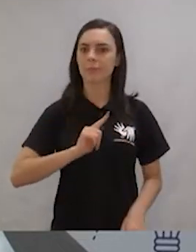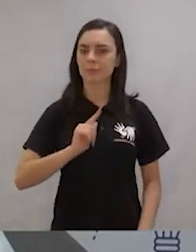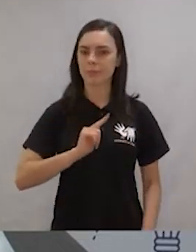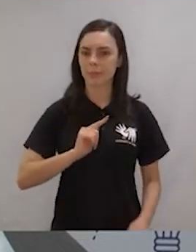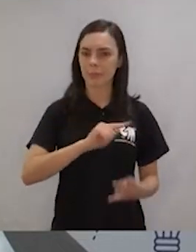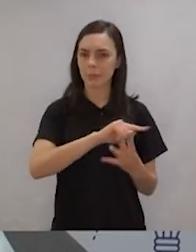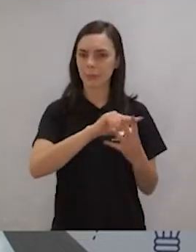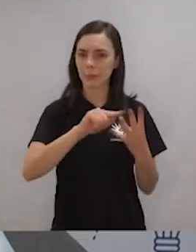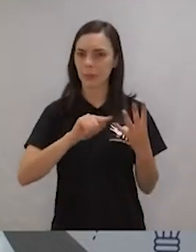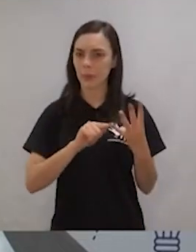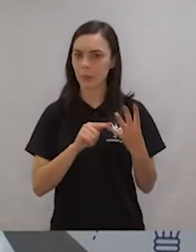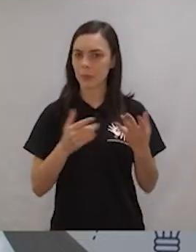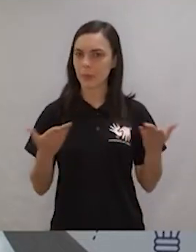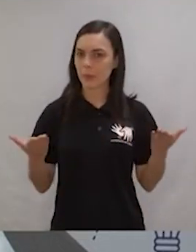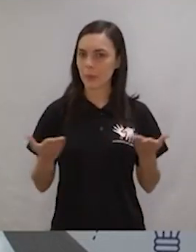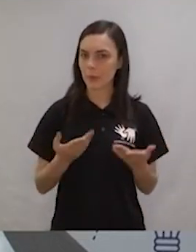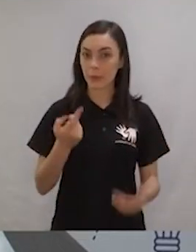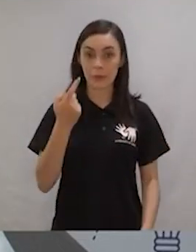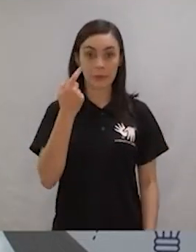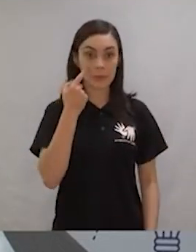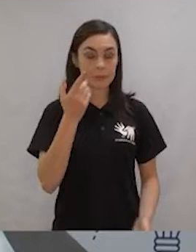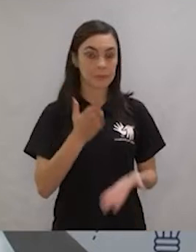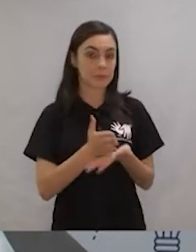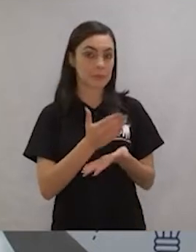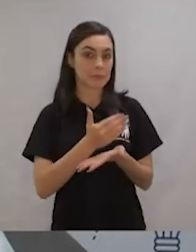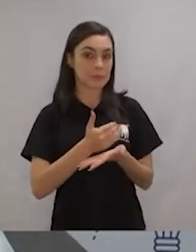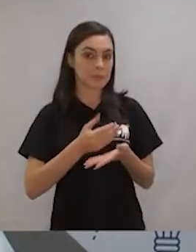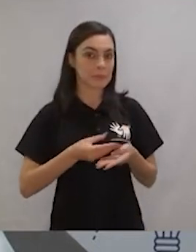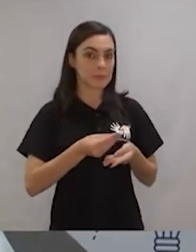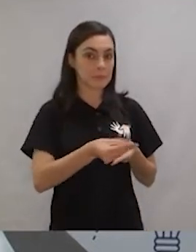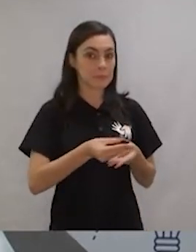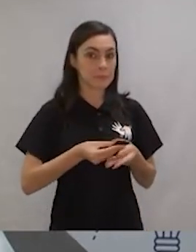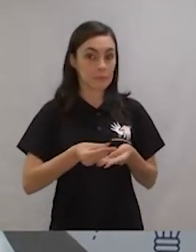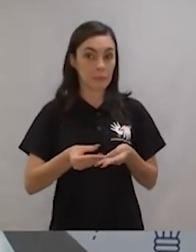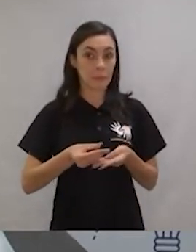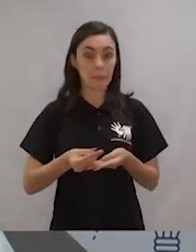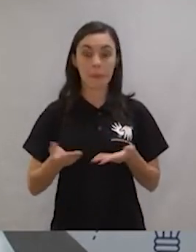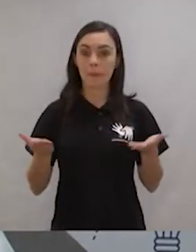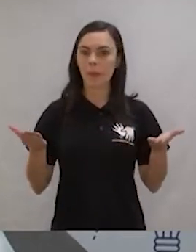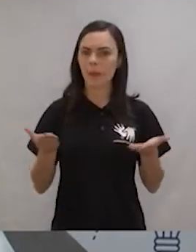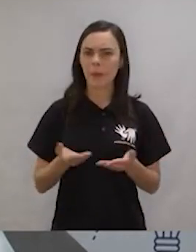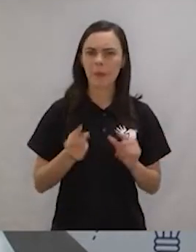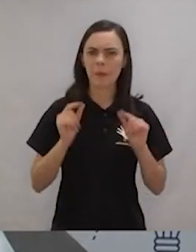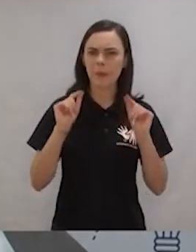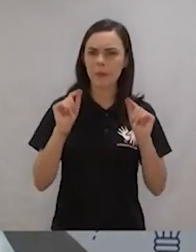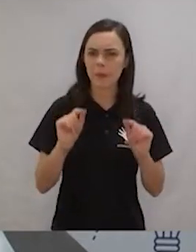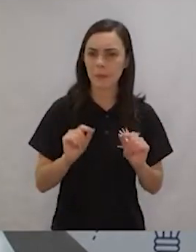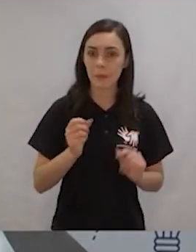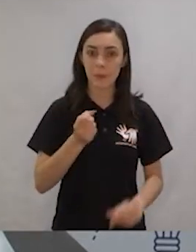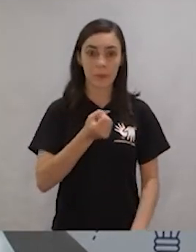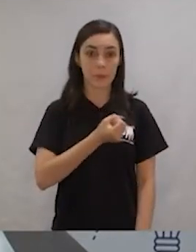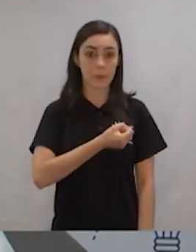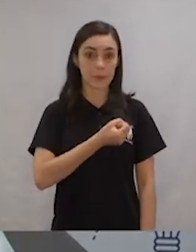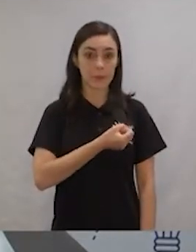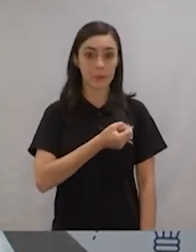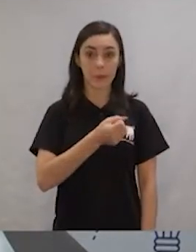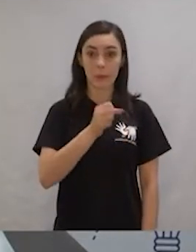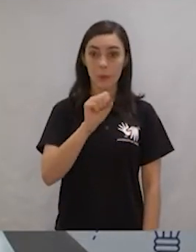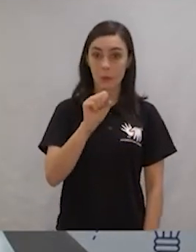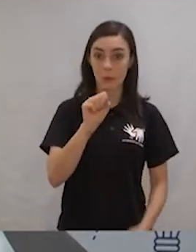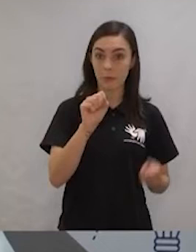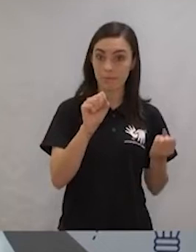que nós vamos dividir. Vamos repartir. Agora, nós estamos falando em número